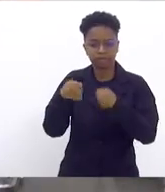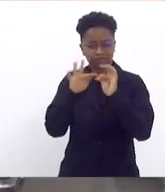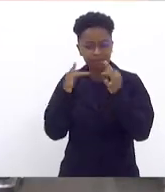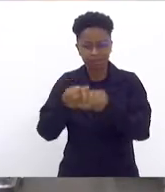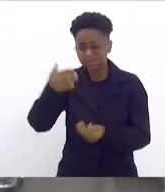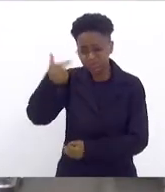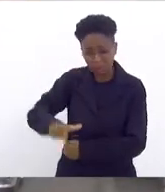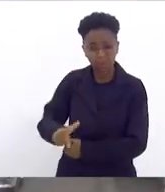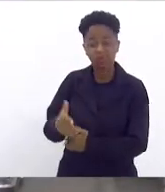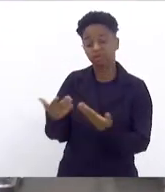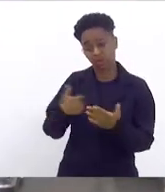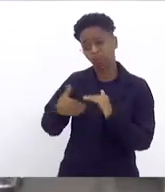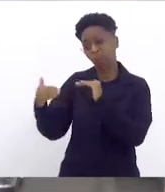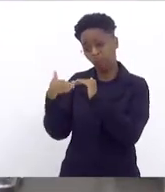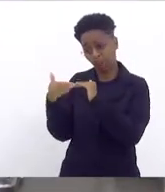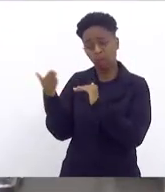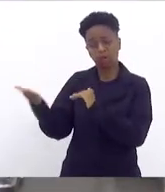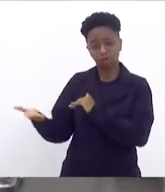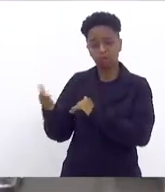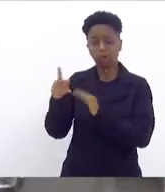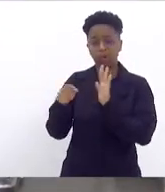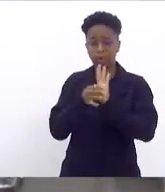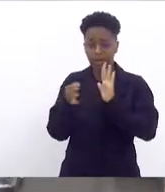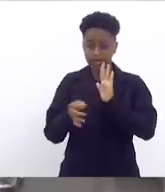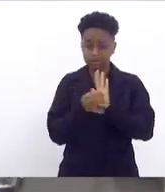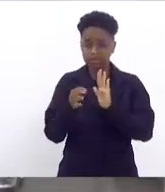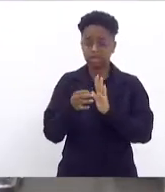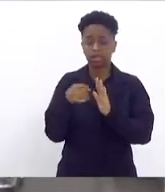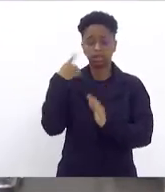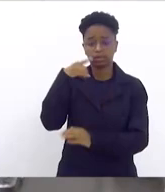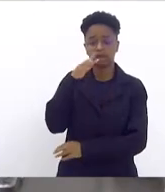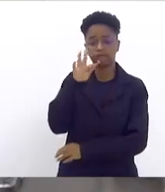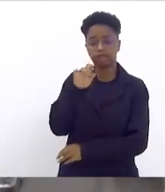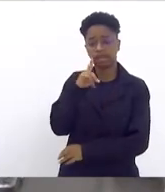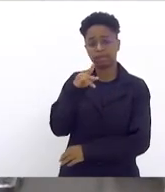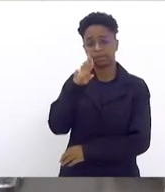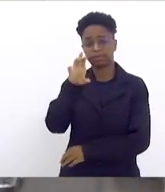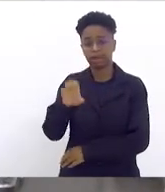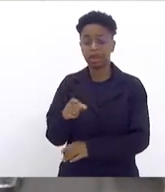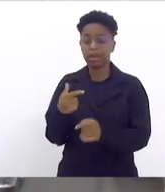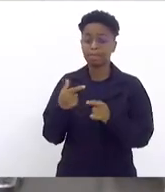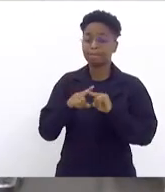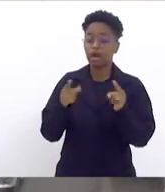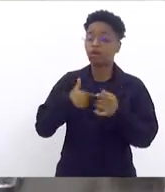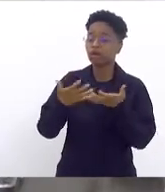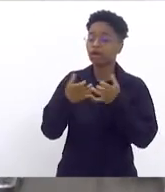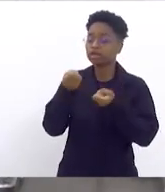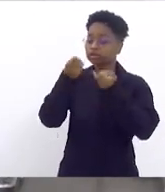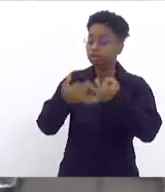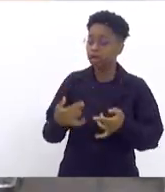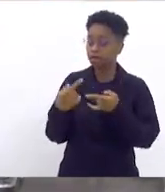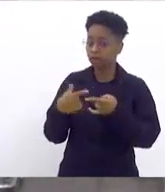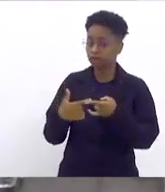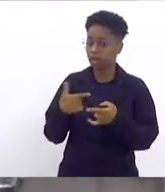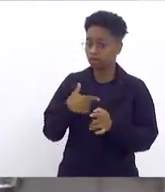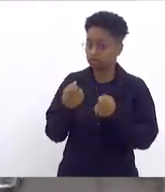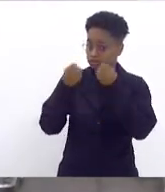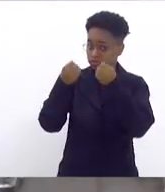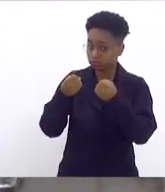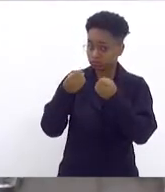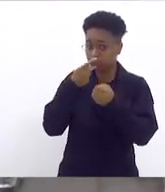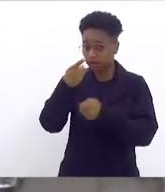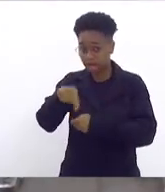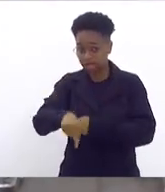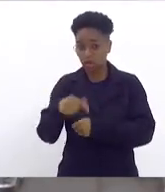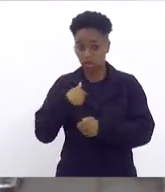e concordo integralmente com o parecer do deputado Filipe. Mas eu queria colocar esse aspecto, que esse que eu estou colocando aqui, de todos que eu ouvi,